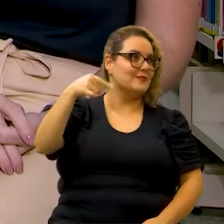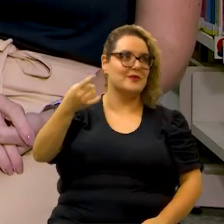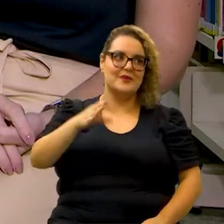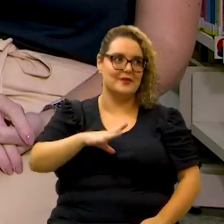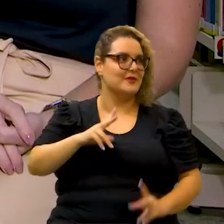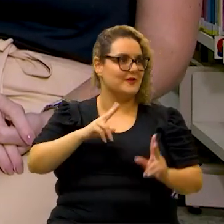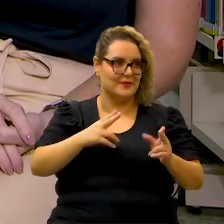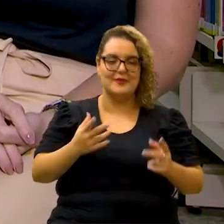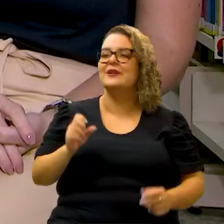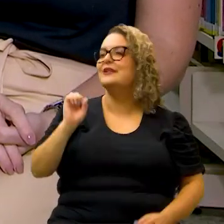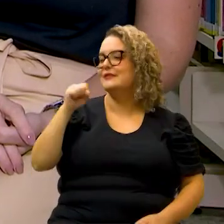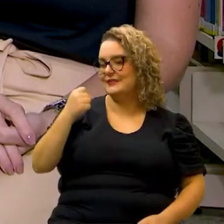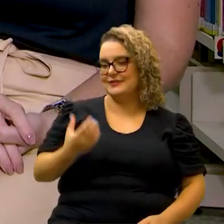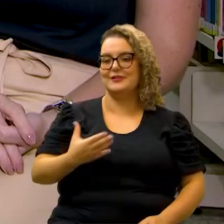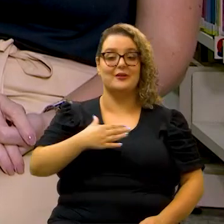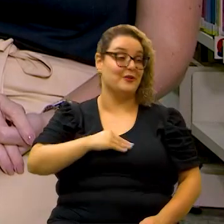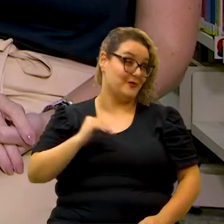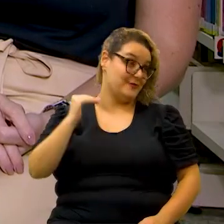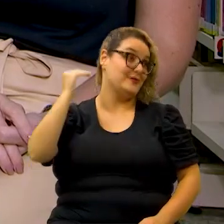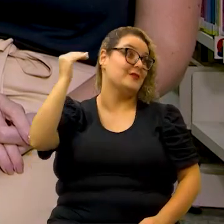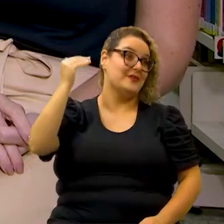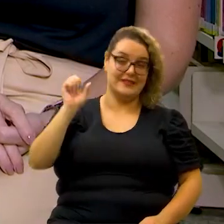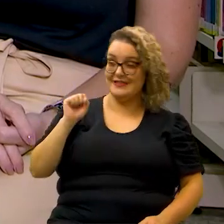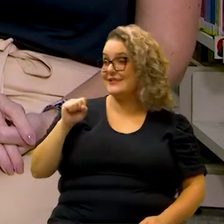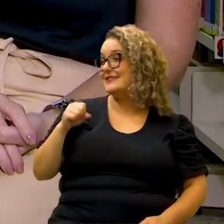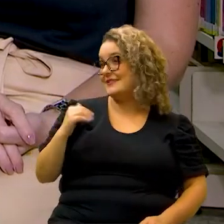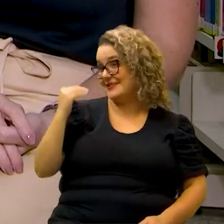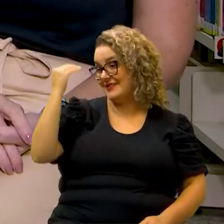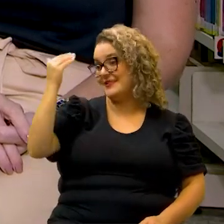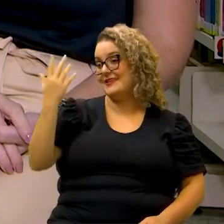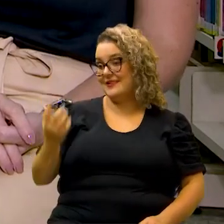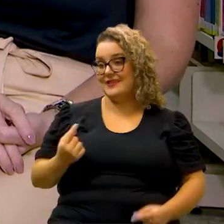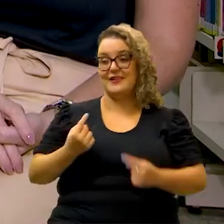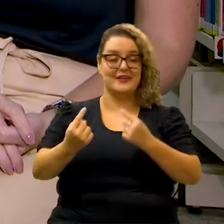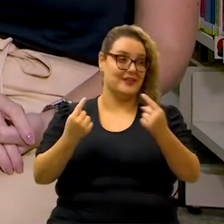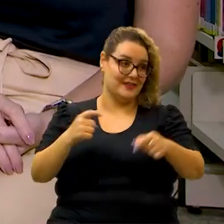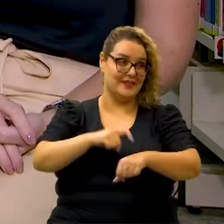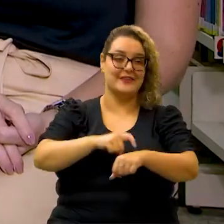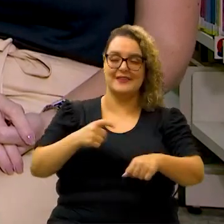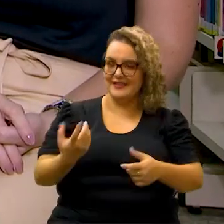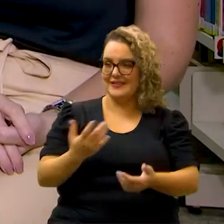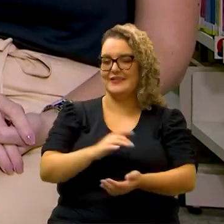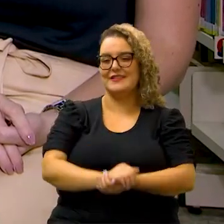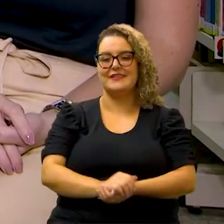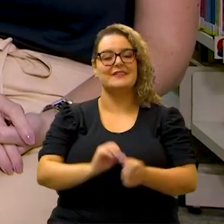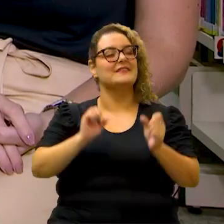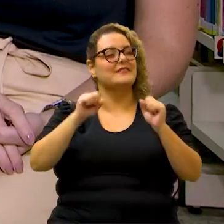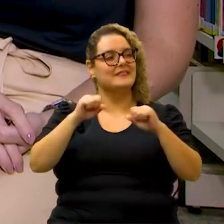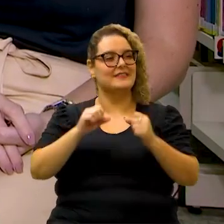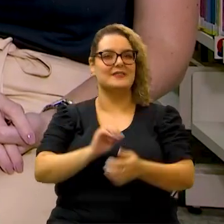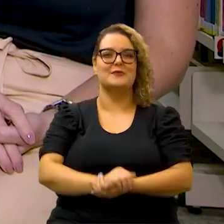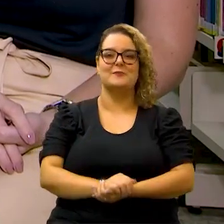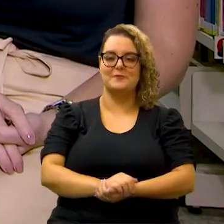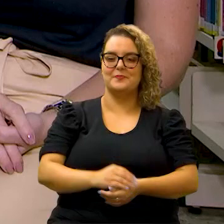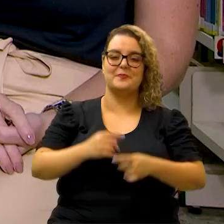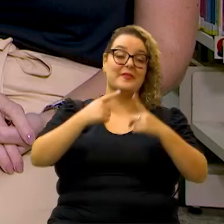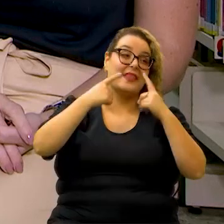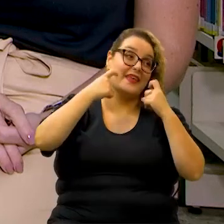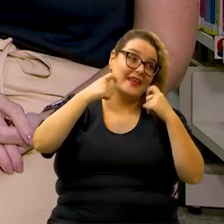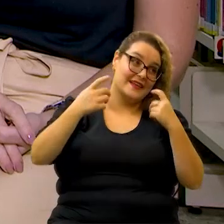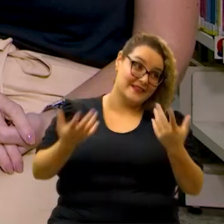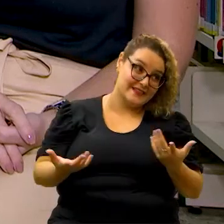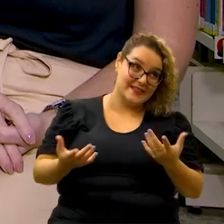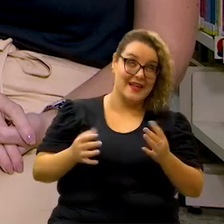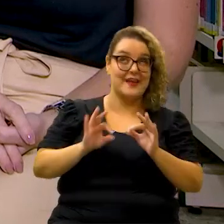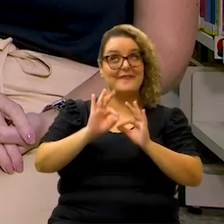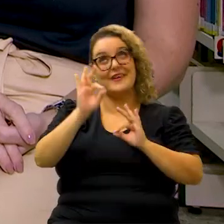faculdade em outra cidade, é a mesma coisa, só que com o filho um pouquinho maior, né? Não é? Aí Cada fase, sua fase.